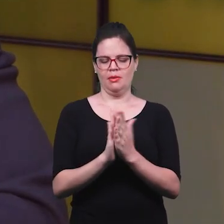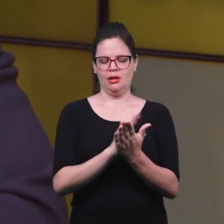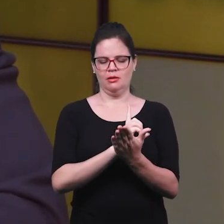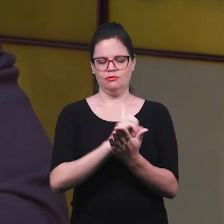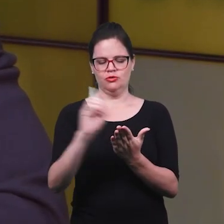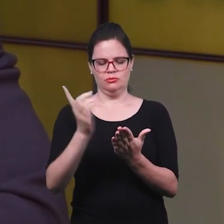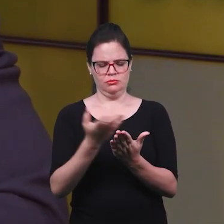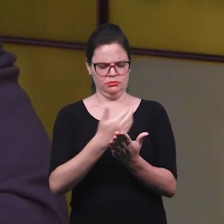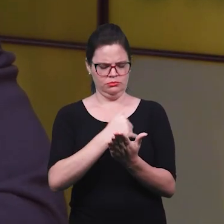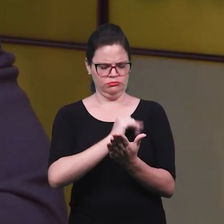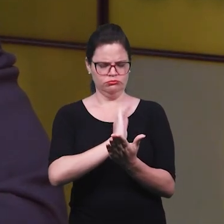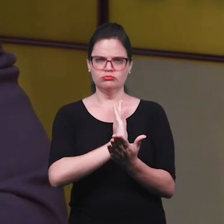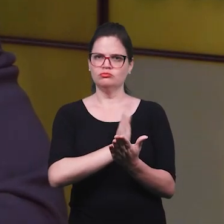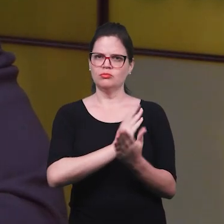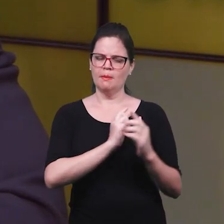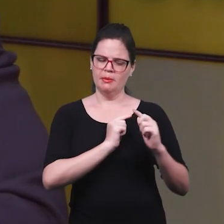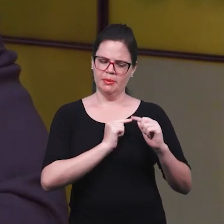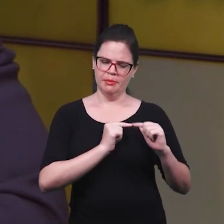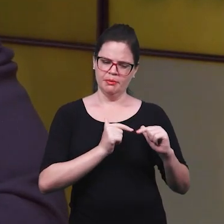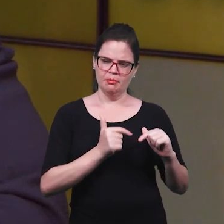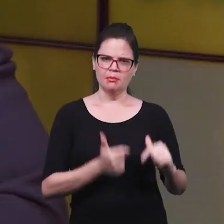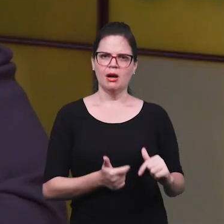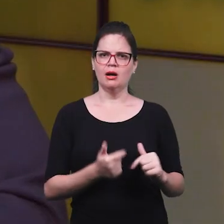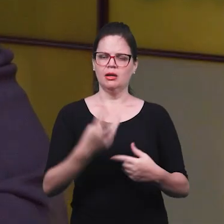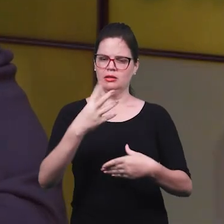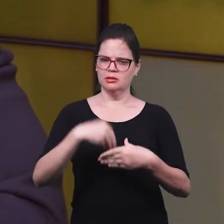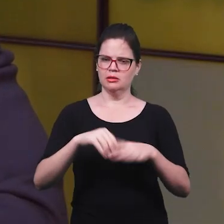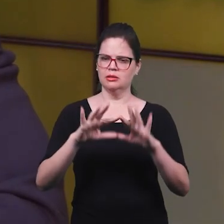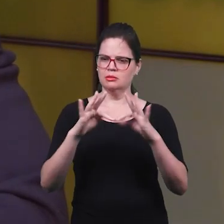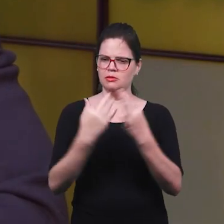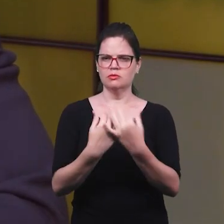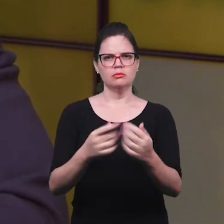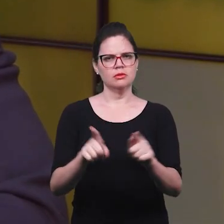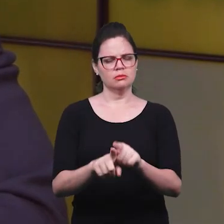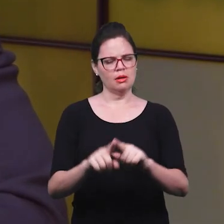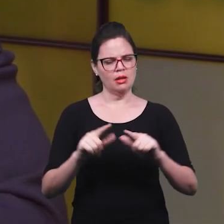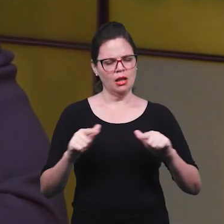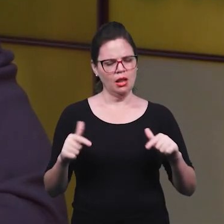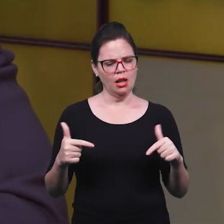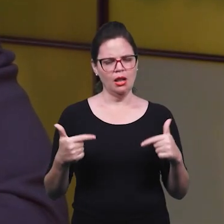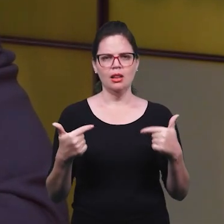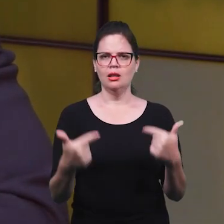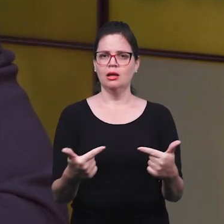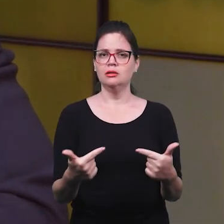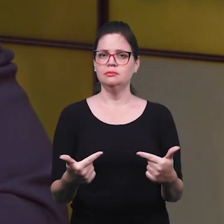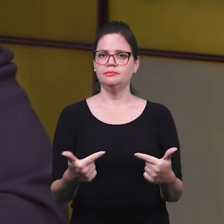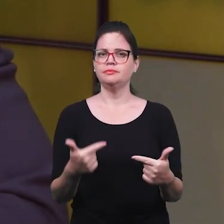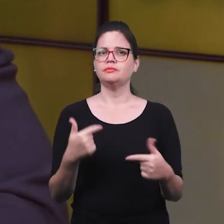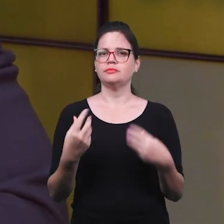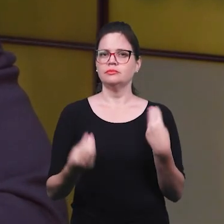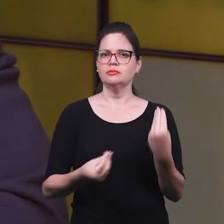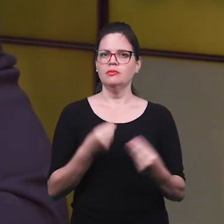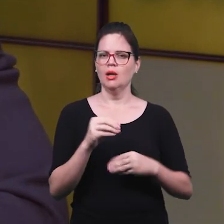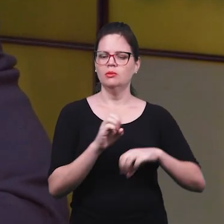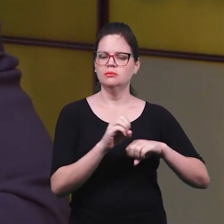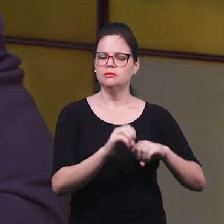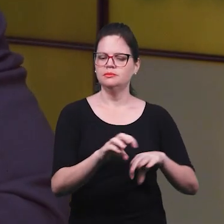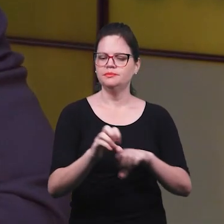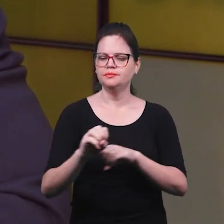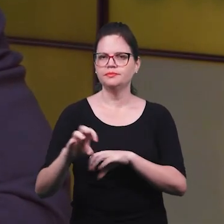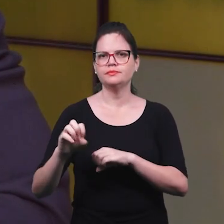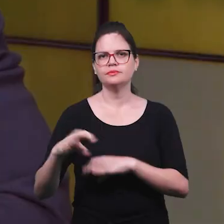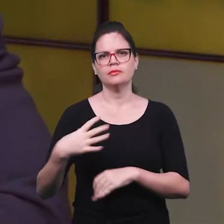coração dentro da minha casa, dentro da minha família. Então, é uma maneira de educar um filho, é